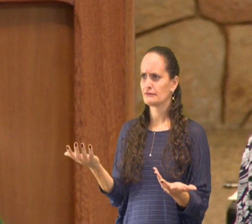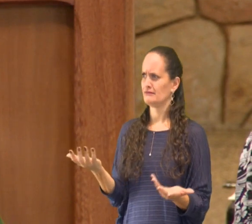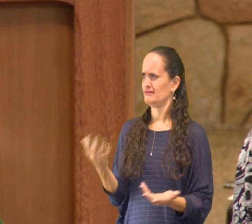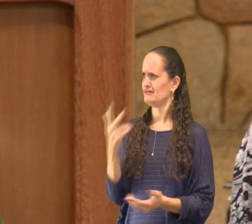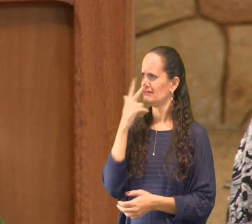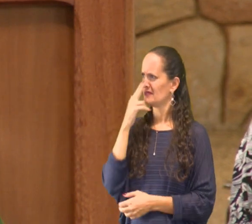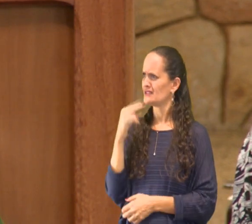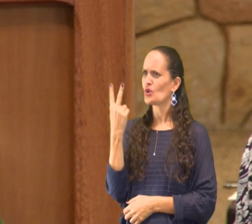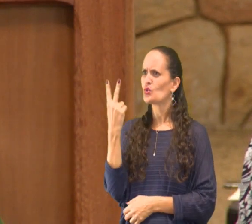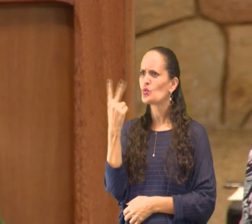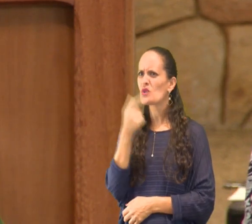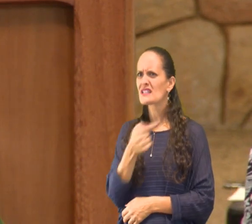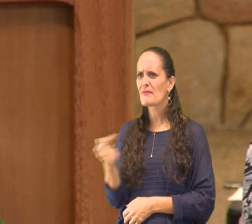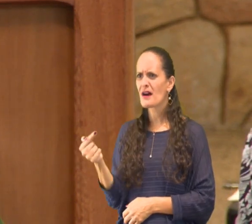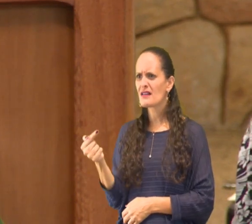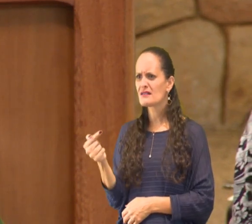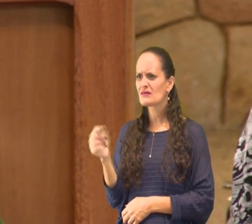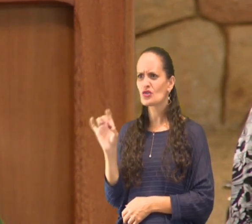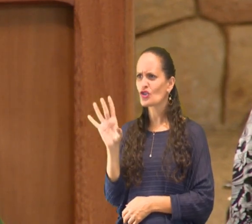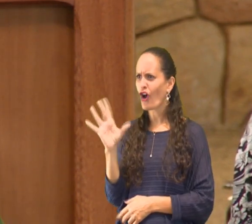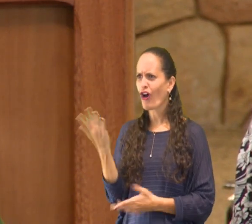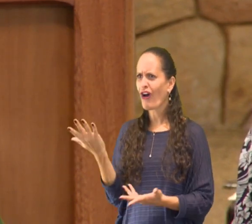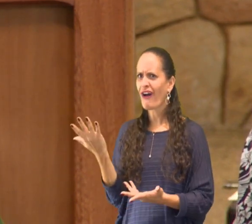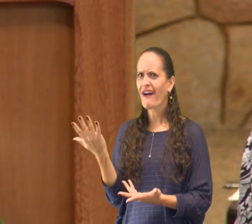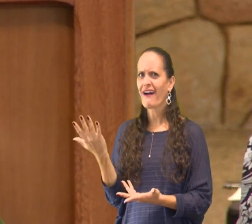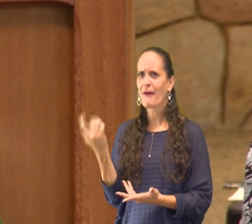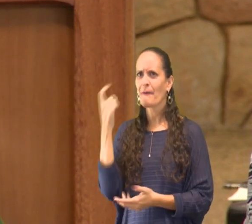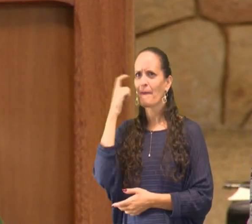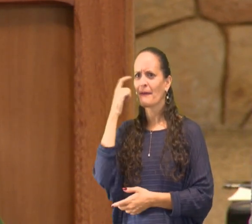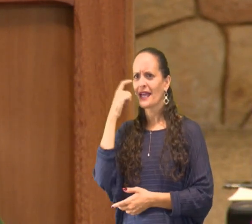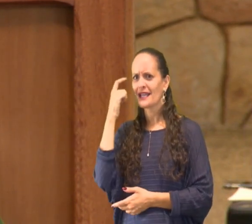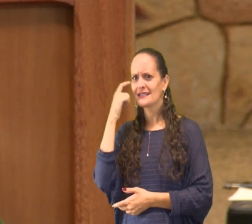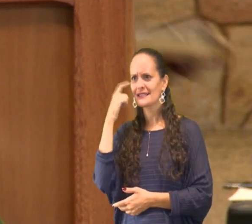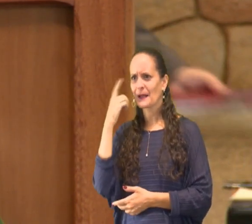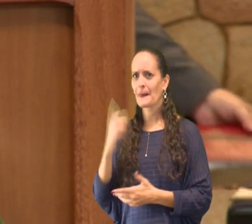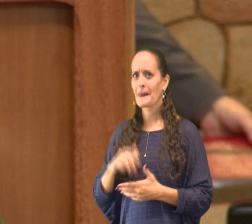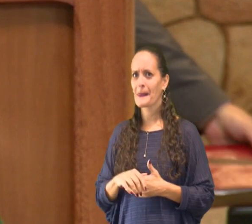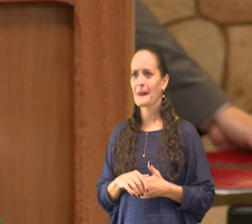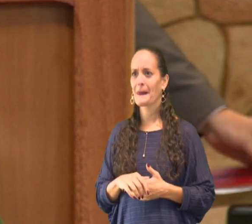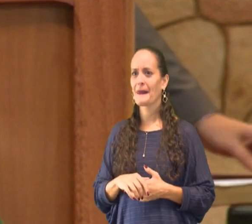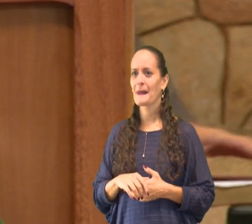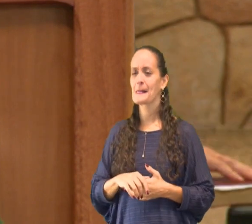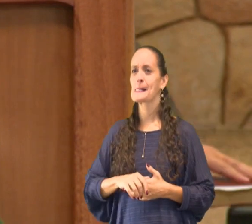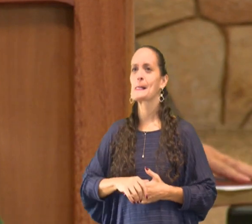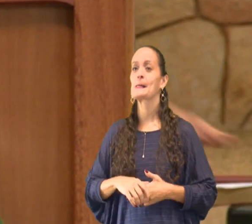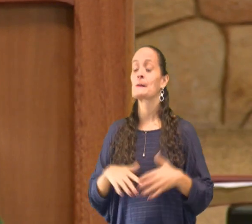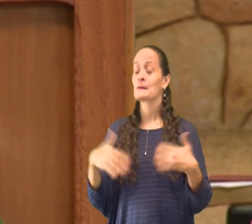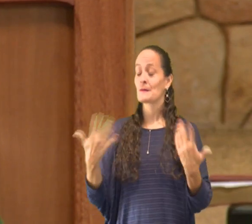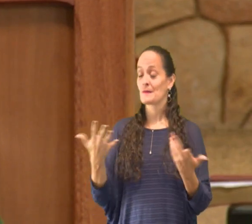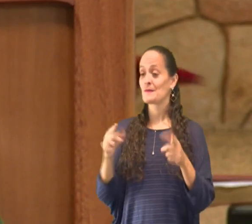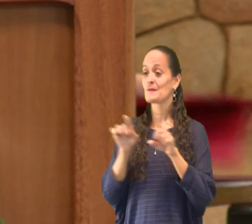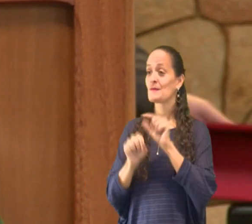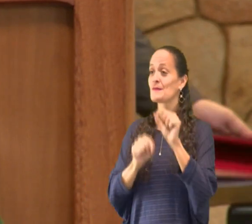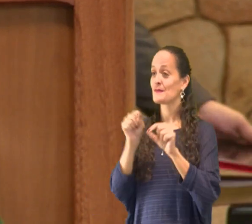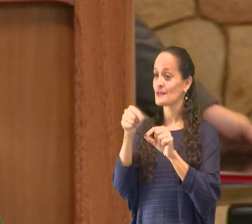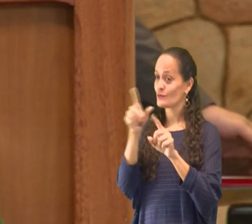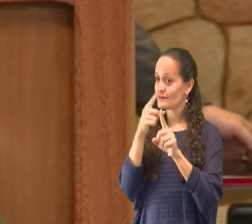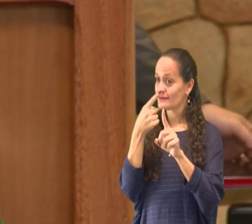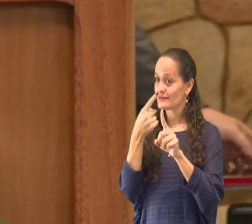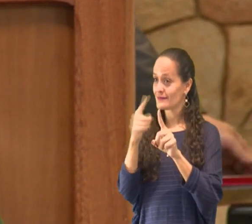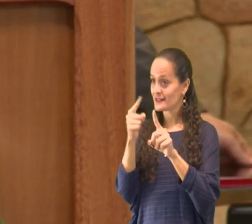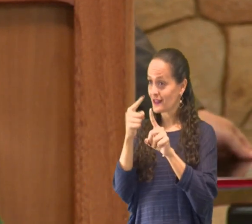texto? Eu fiquei pensando, poxa, é muita criatividade dada pelo Espírito. Então eu desafio os